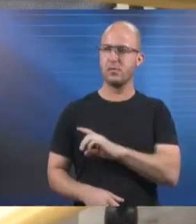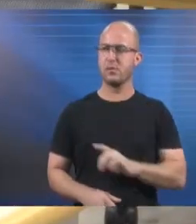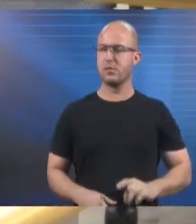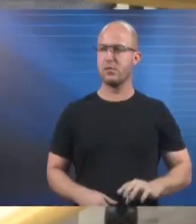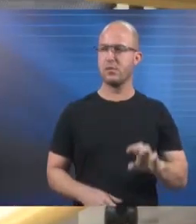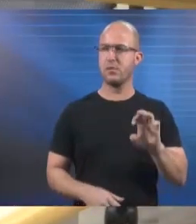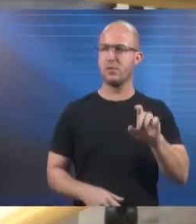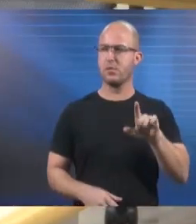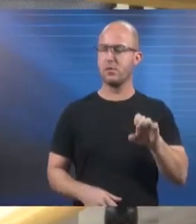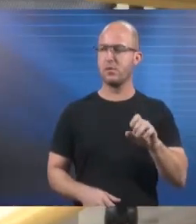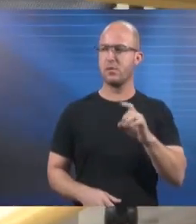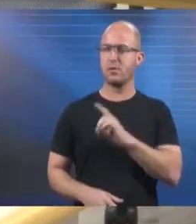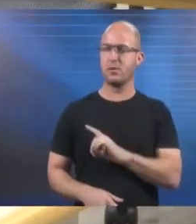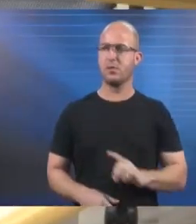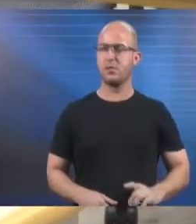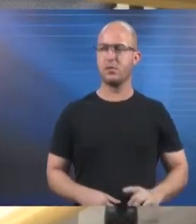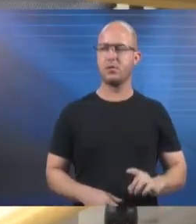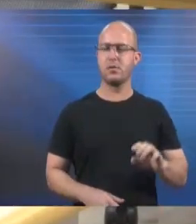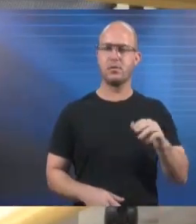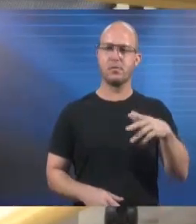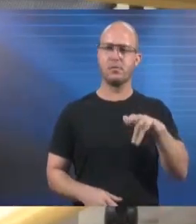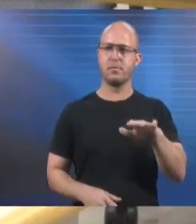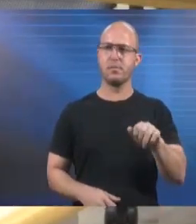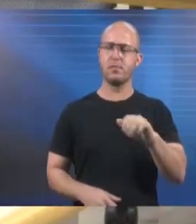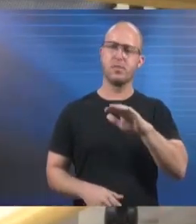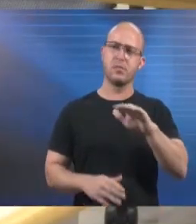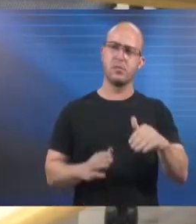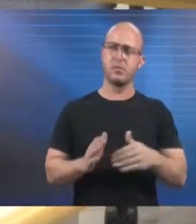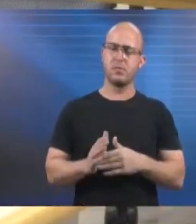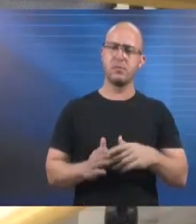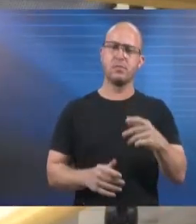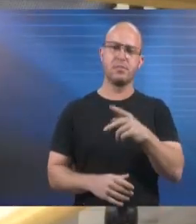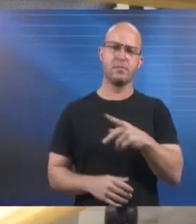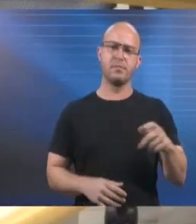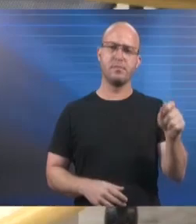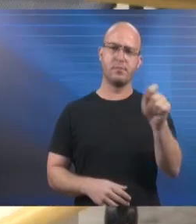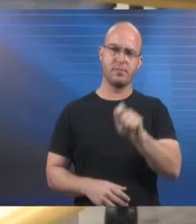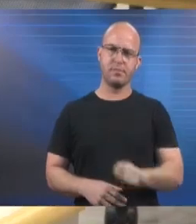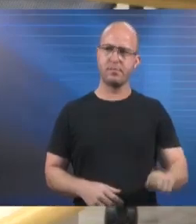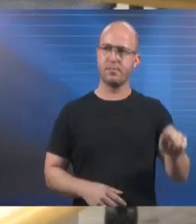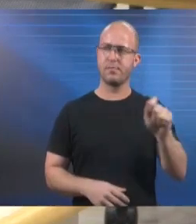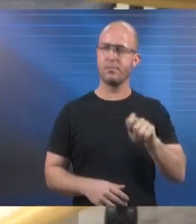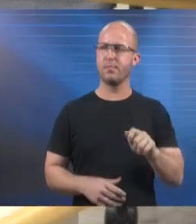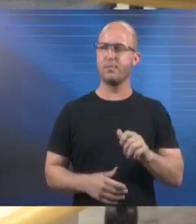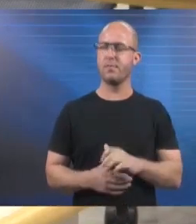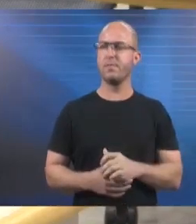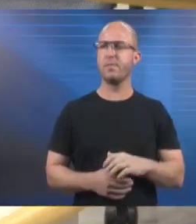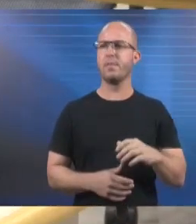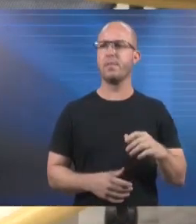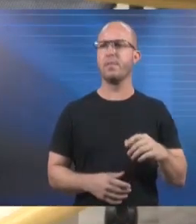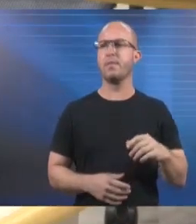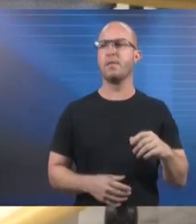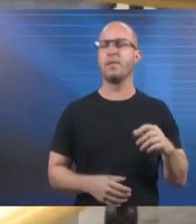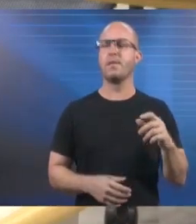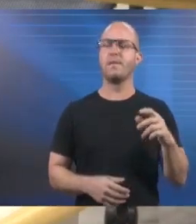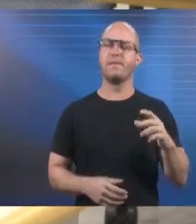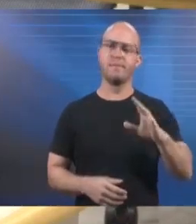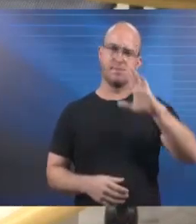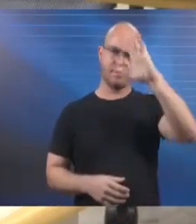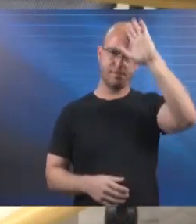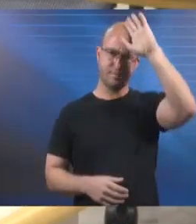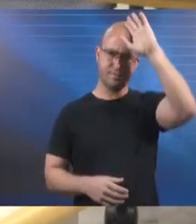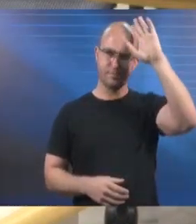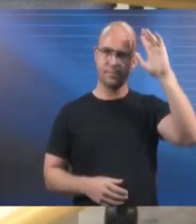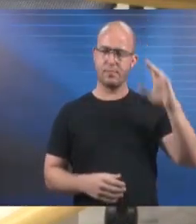a a presidente em nome deles a todos os presidentes de associações de militares estaduais e também aos Bombeiros Militares que tem uma